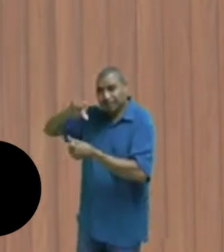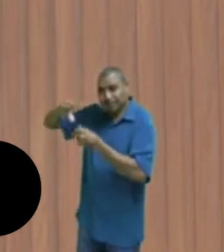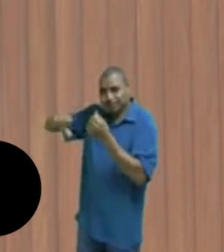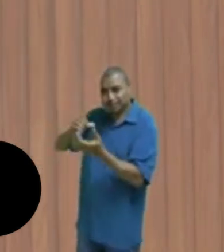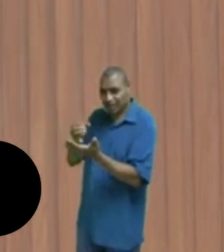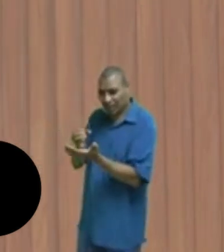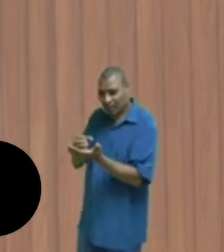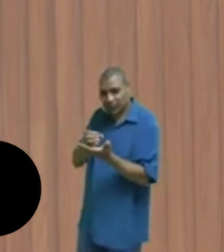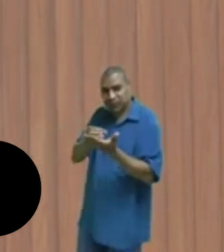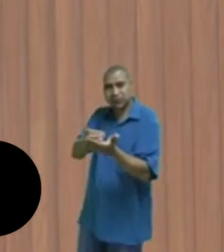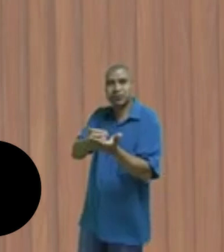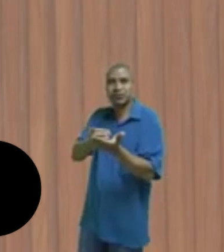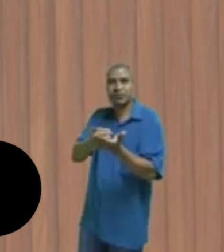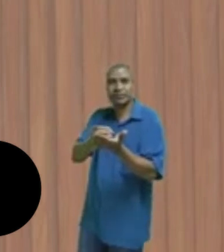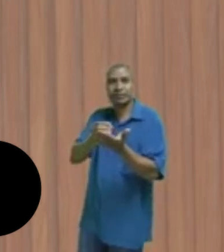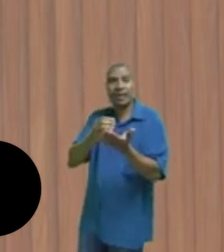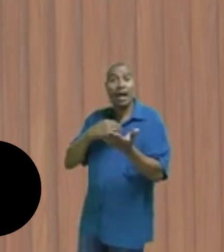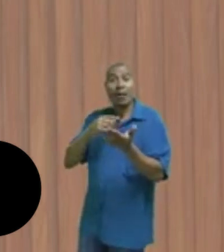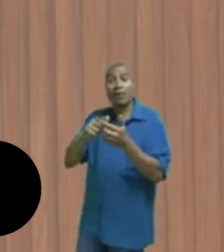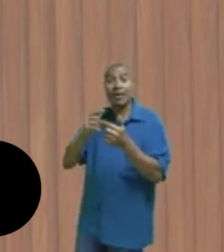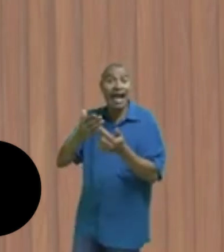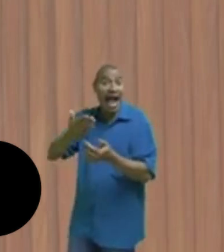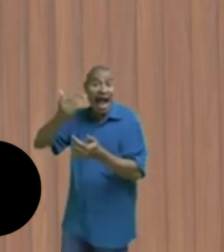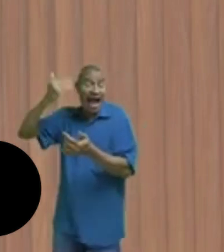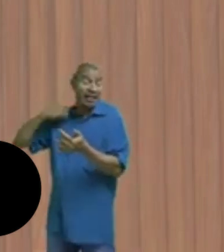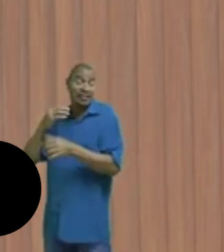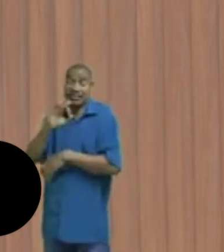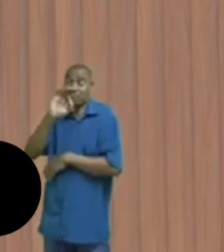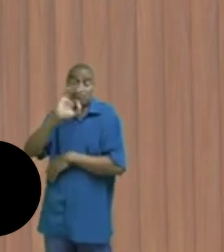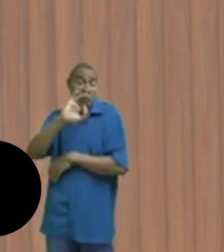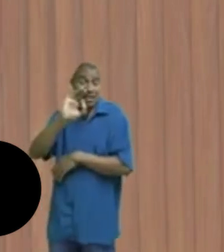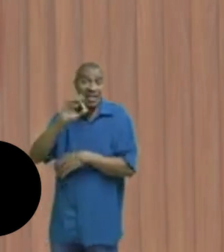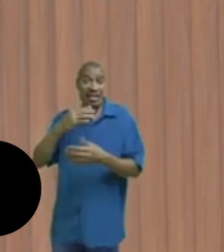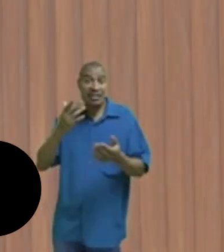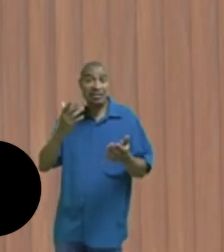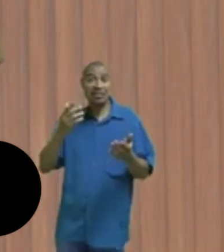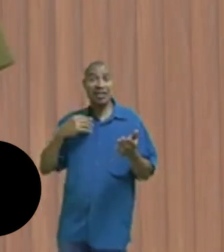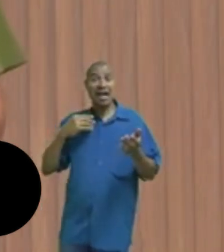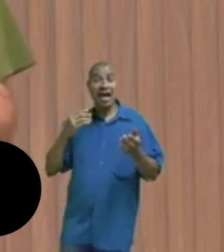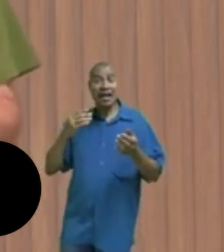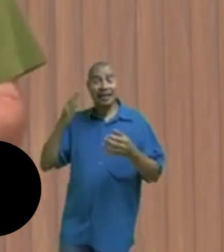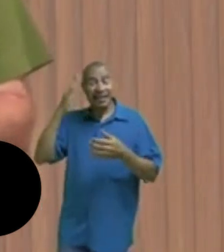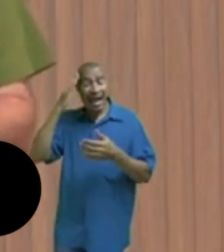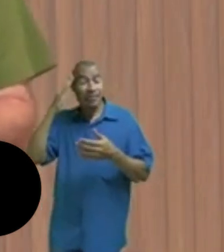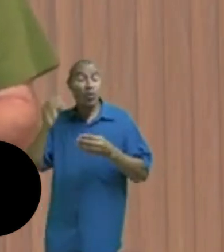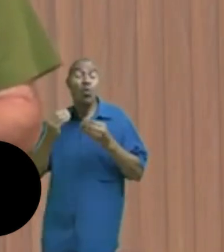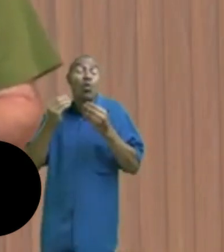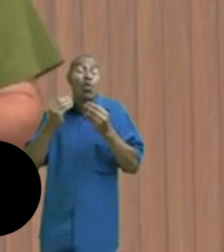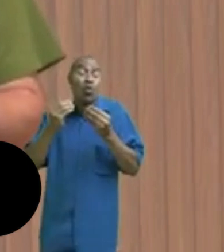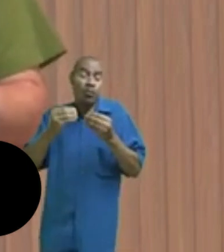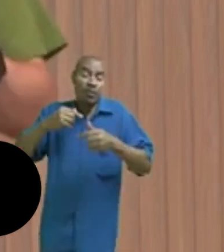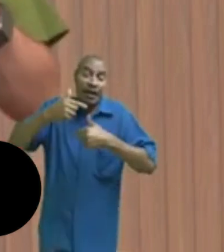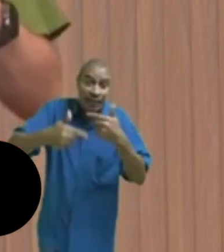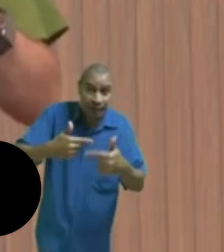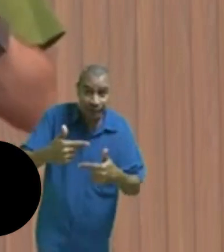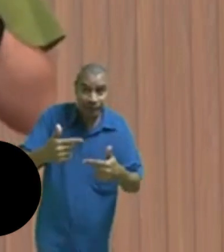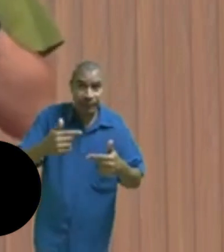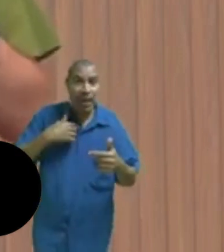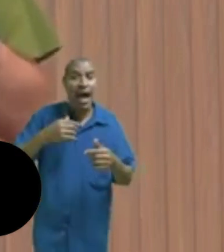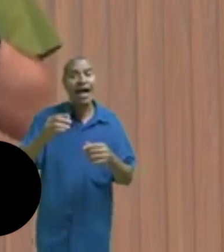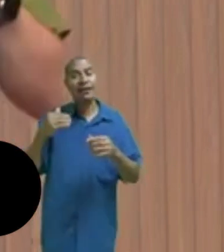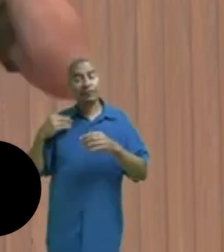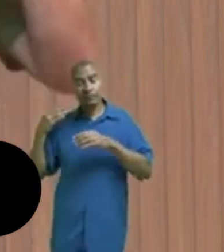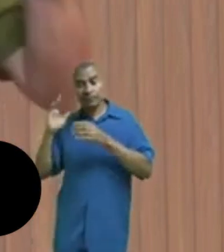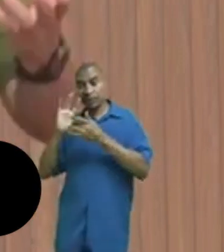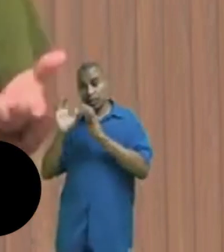antes tinha dominado. Depois ele vai ao templo, e no templo